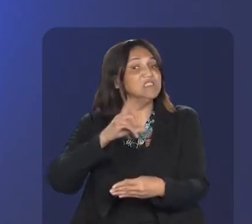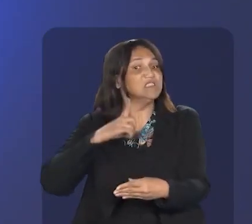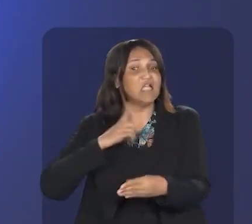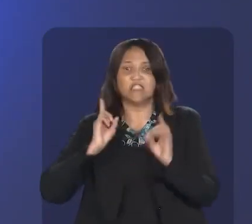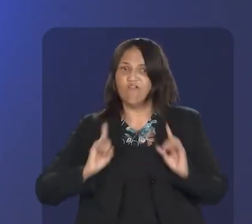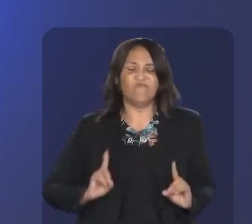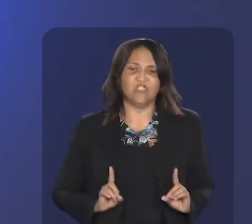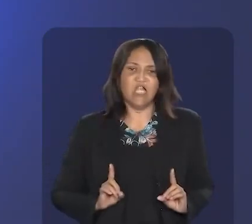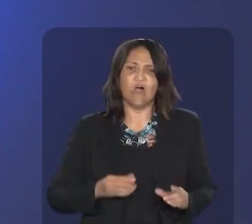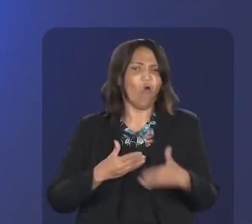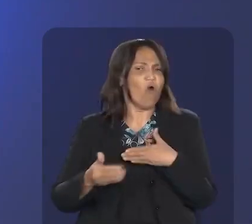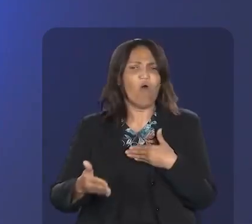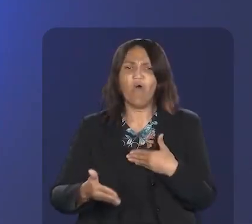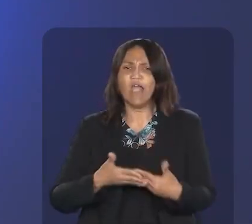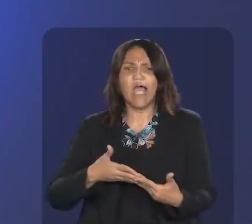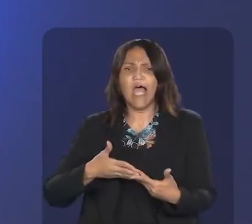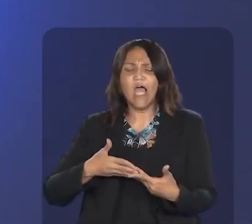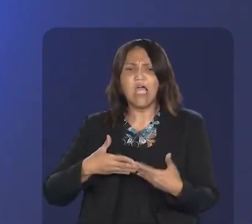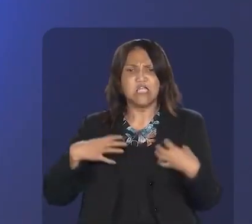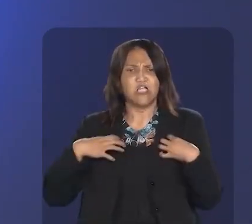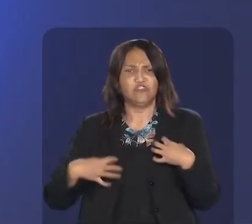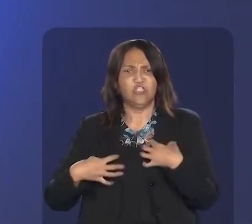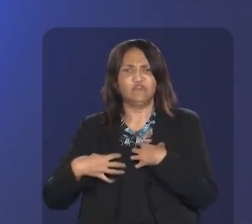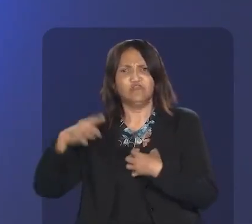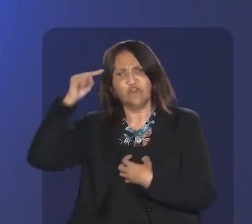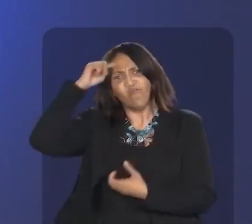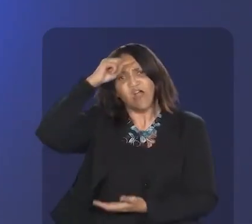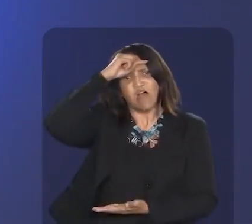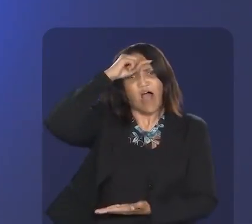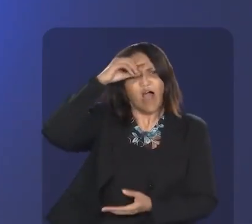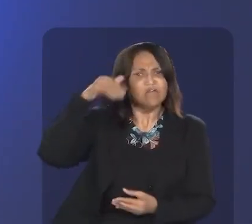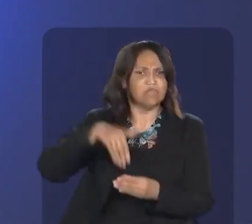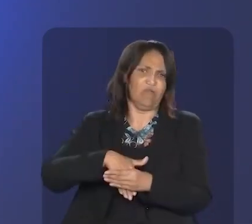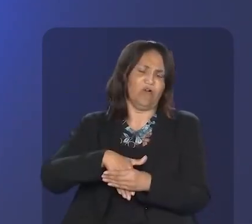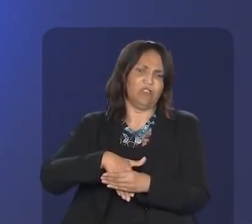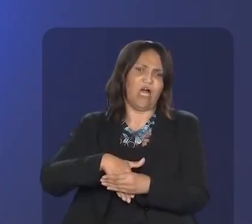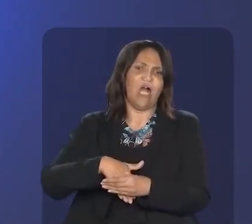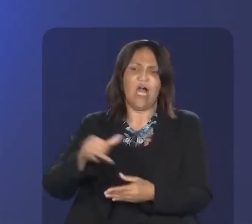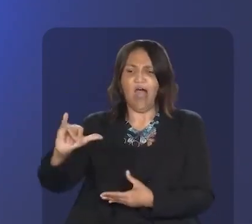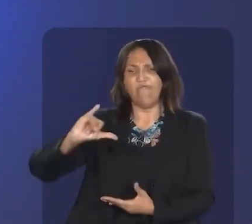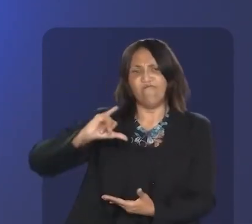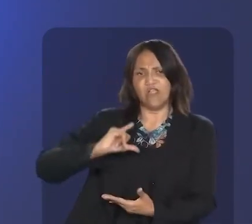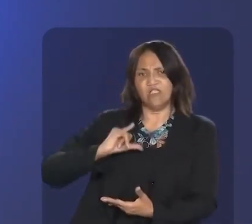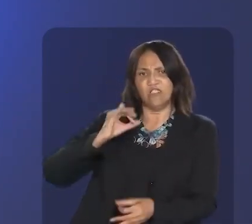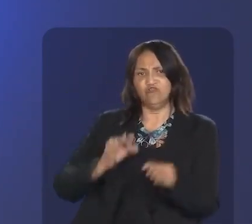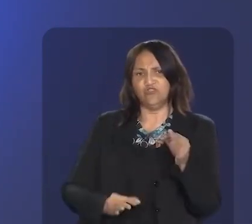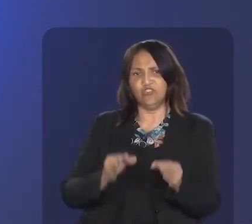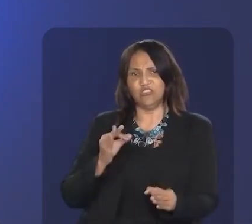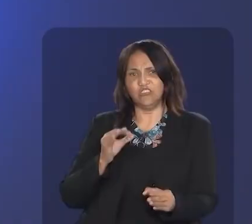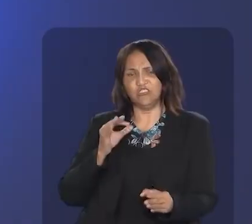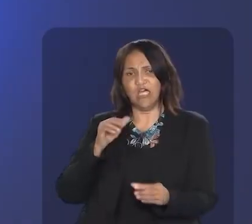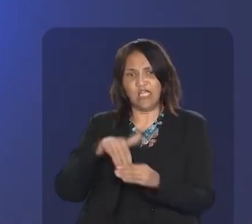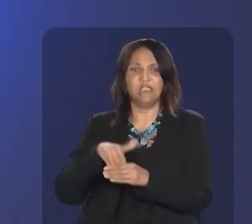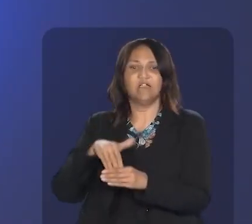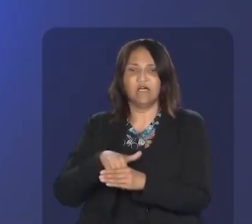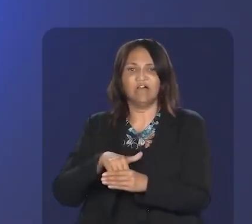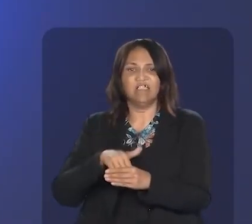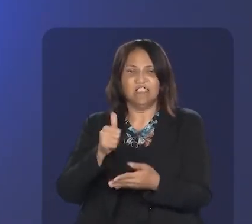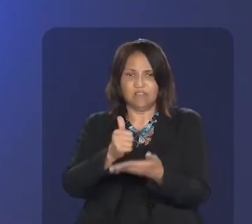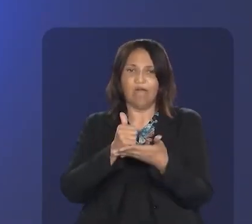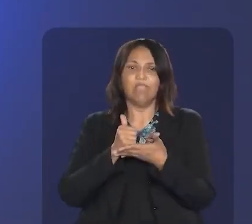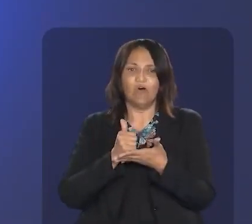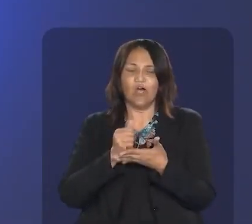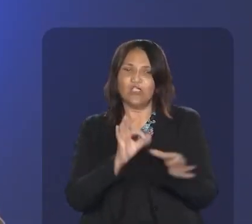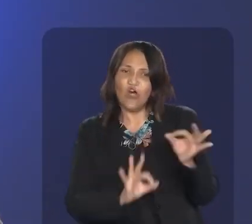tem alguma deficiência ou qualquer condição que dificulte o voto, avise a Justiça Eleitoral. Isso ajuda muito na